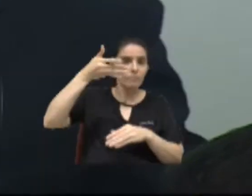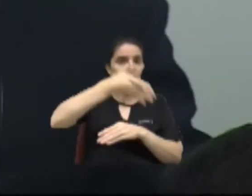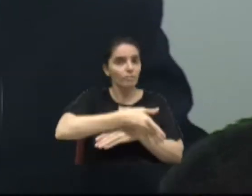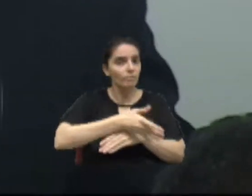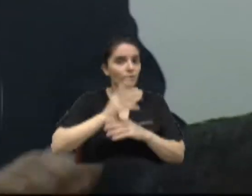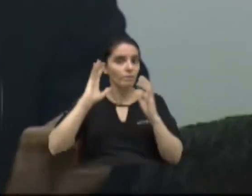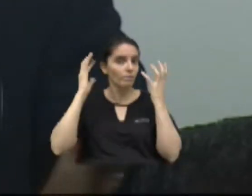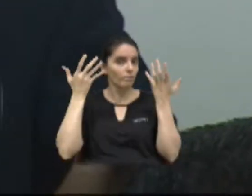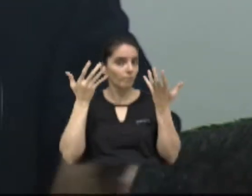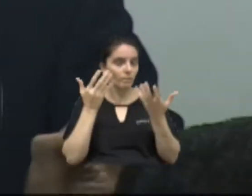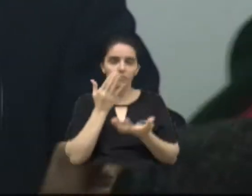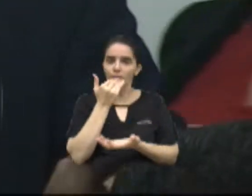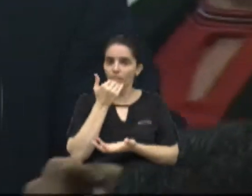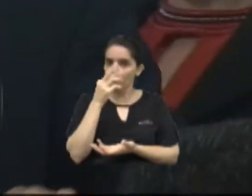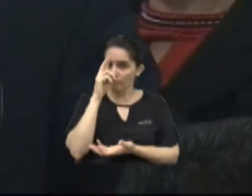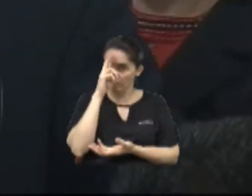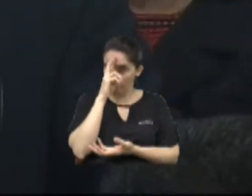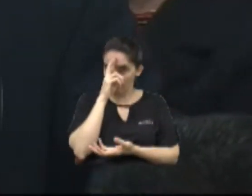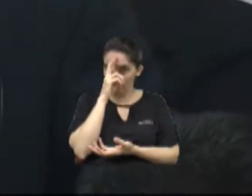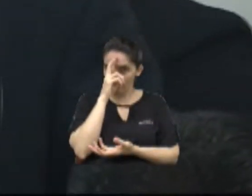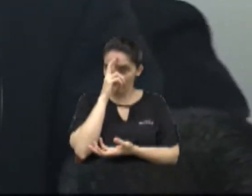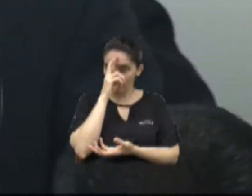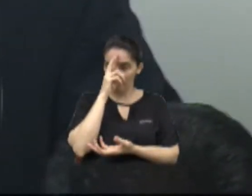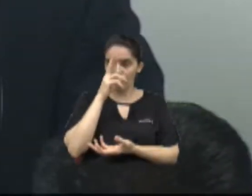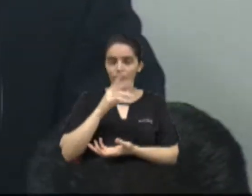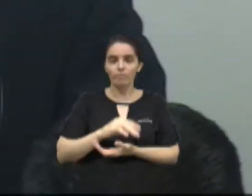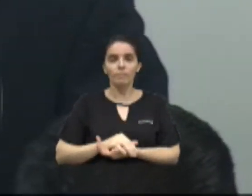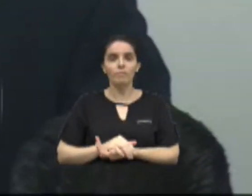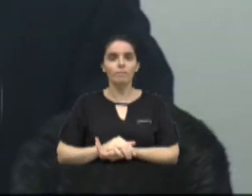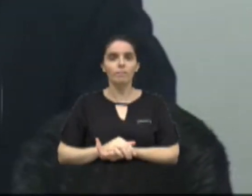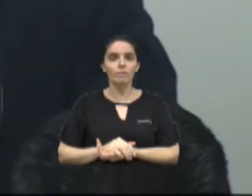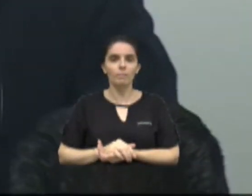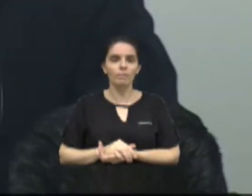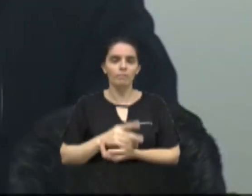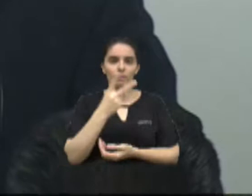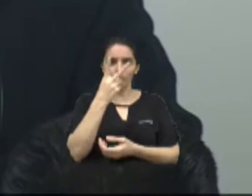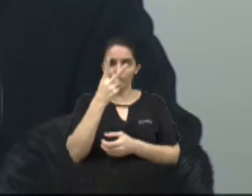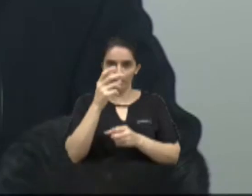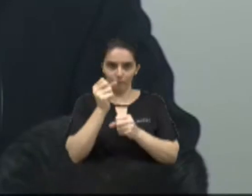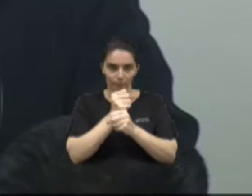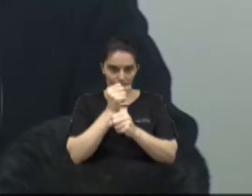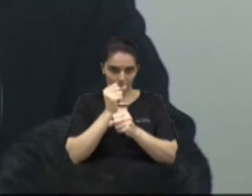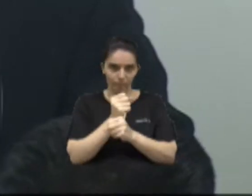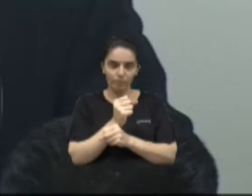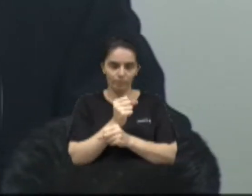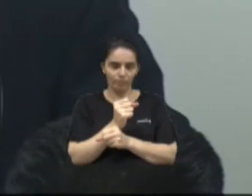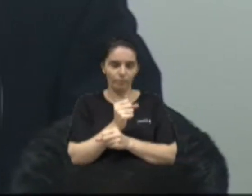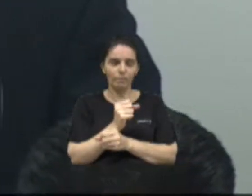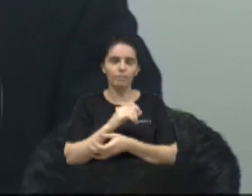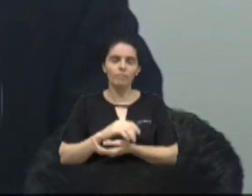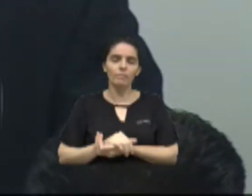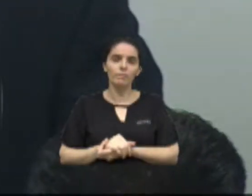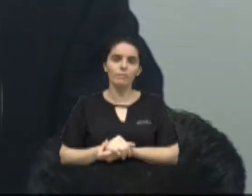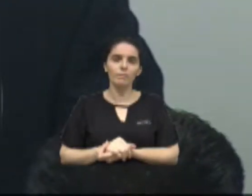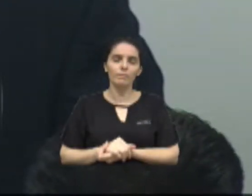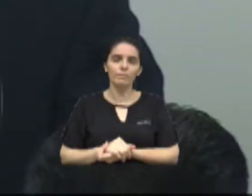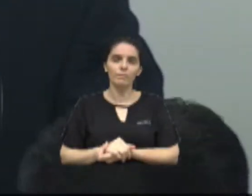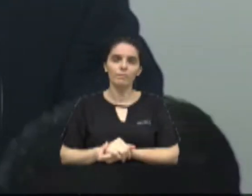um almoço que eles fazem 2 vezes por ano nos frades.